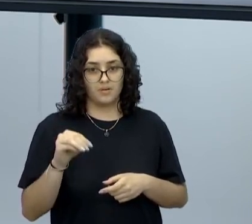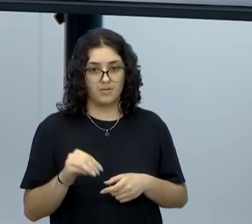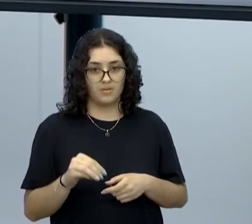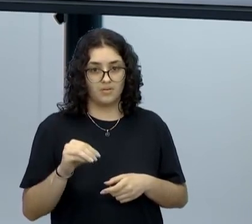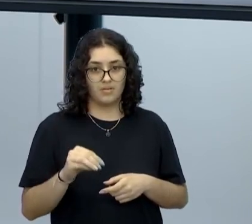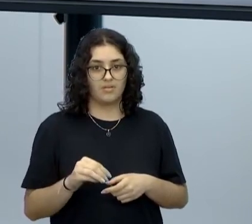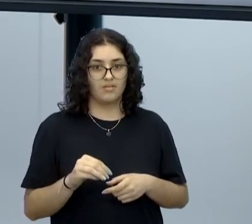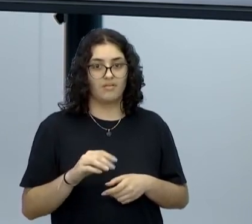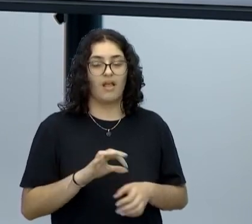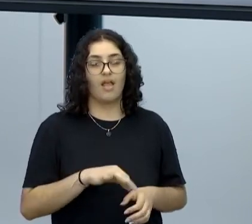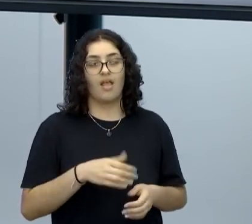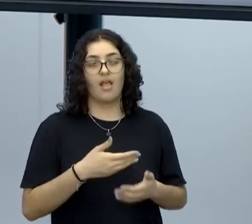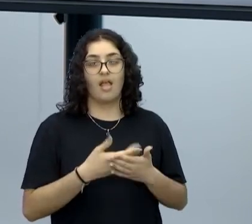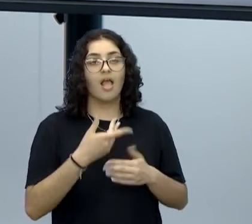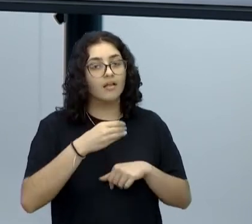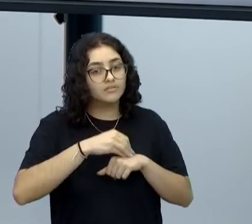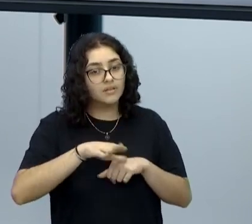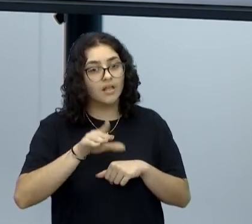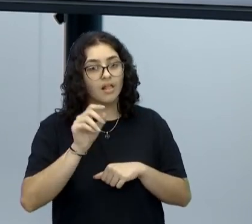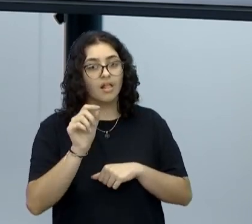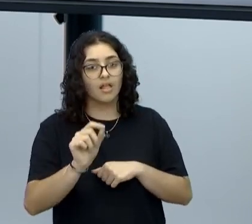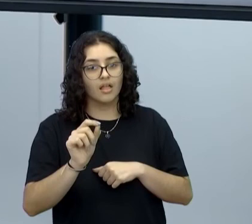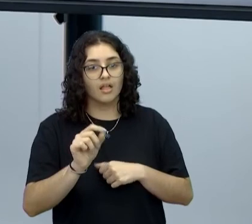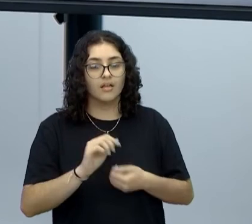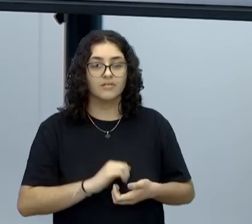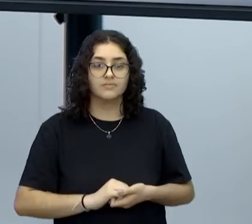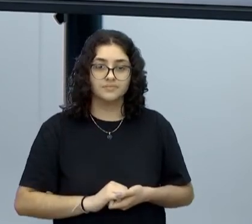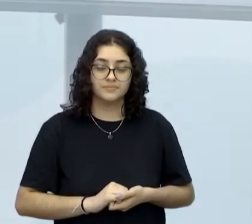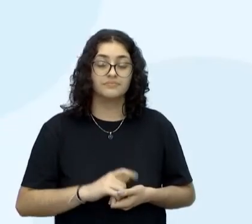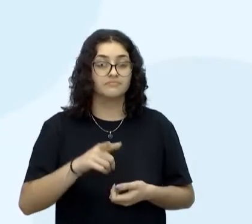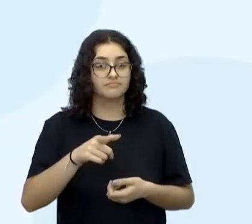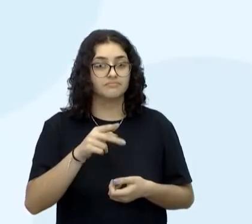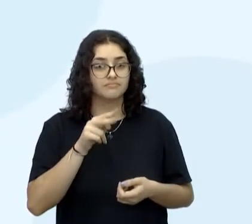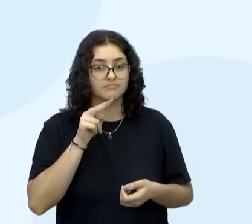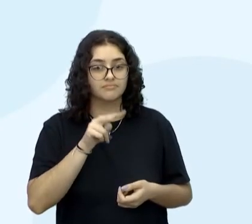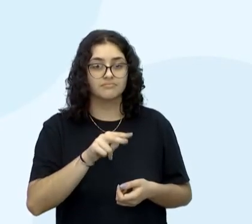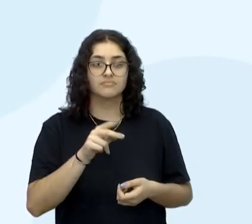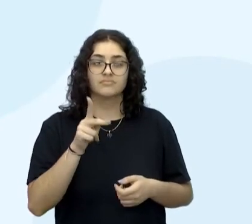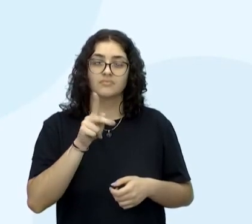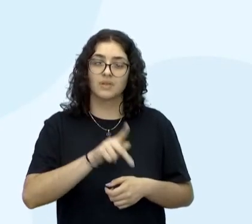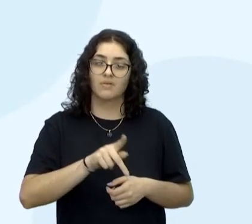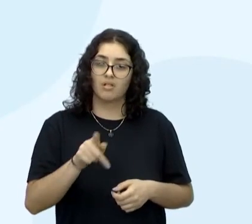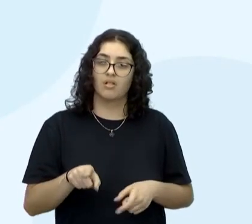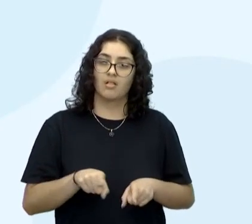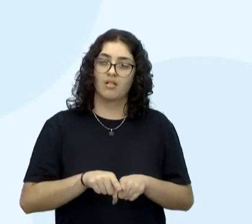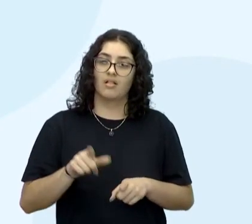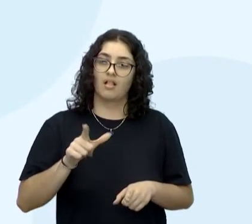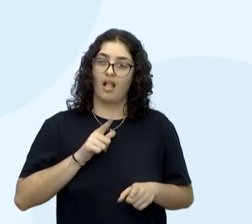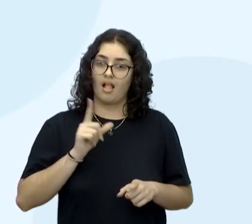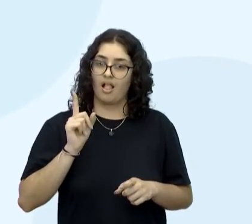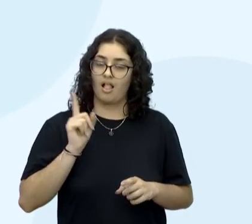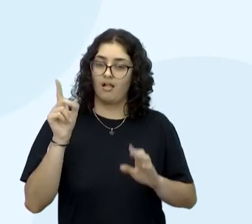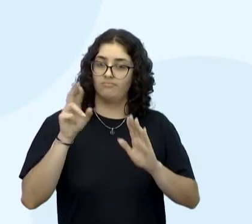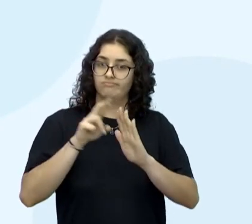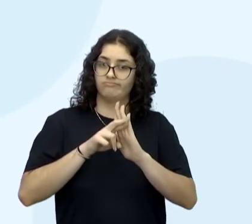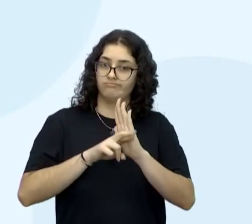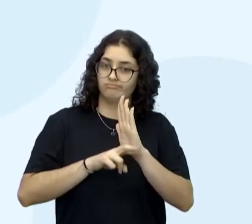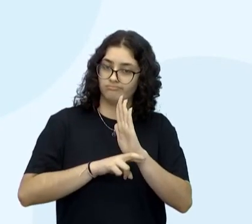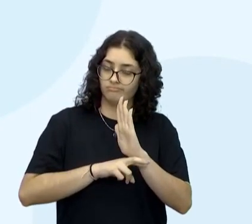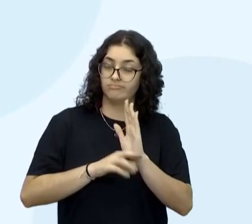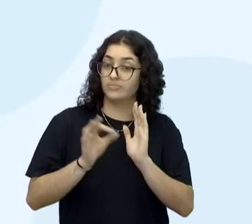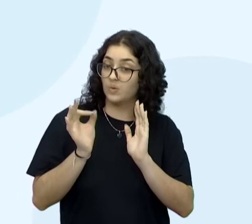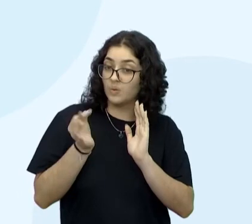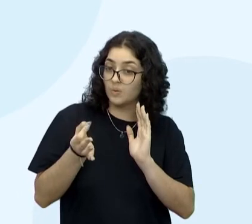aula, claro. Então, a dica para vocês aí observarem, professor, também está lá no roteiro, tá certo? Do seu